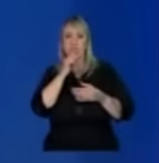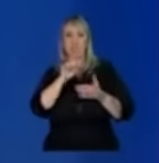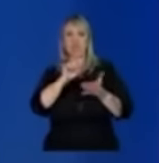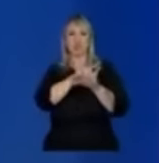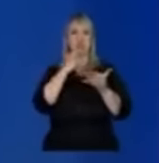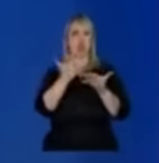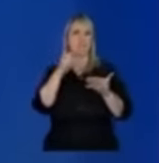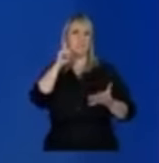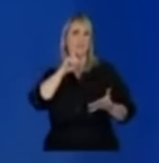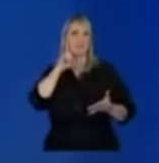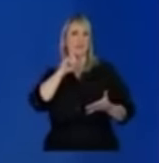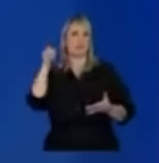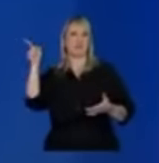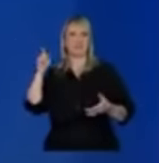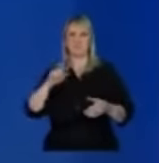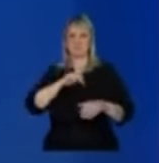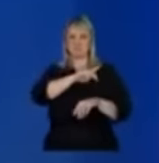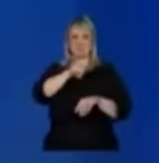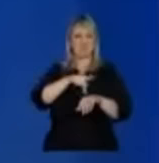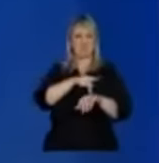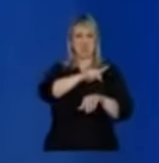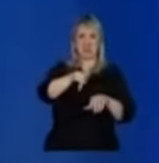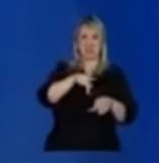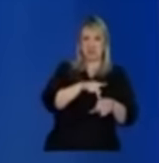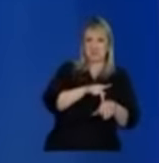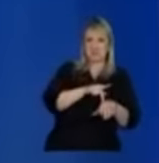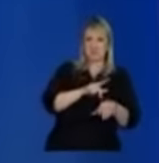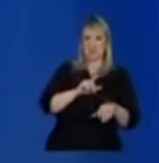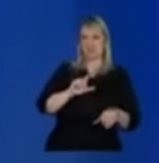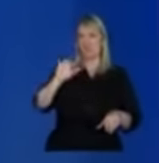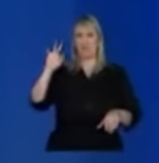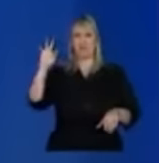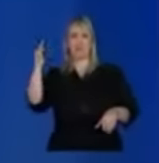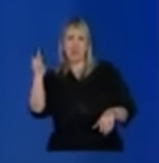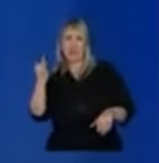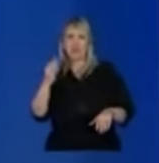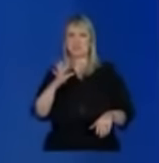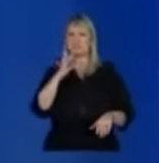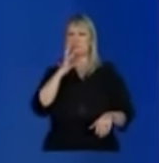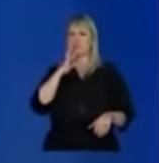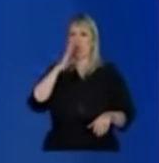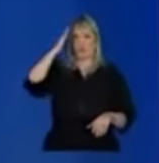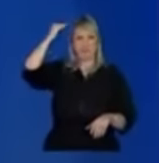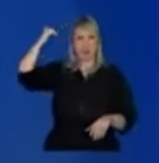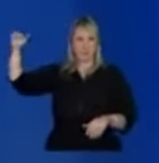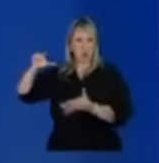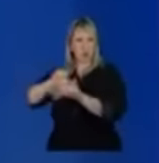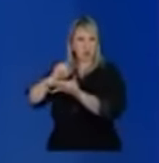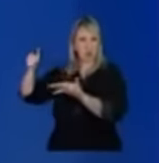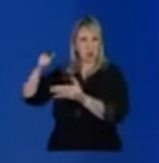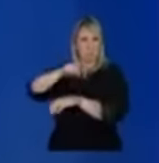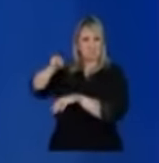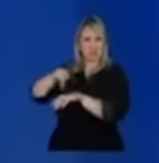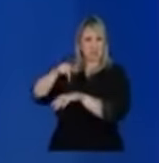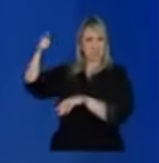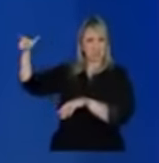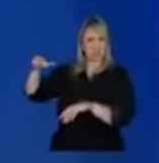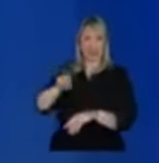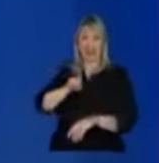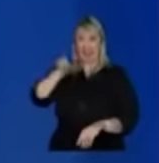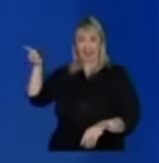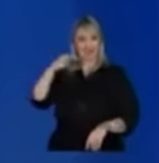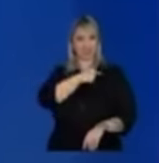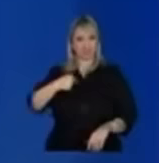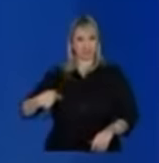Post, como La Tribuna, Le Figaro, que são jornais conhecidíssimos, você conhece, né? Em Macau, na